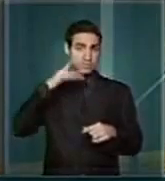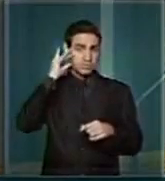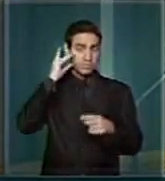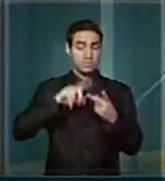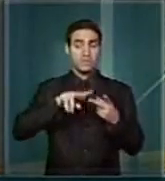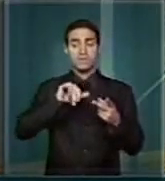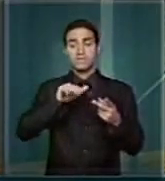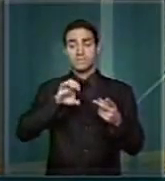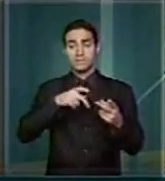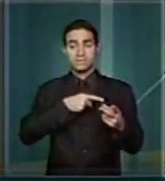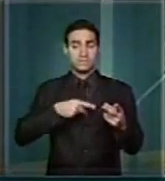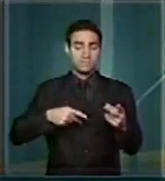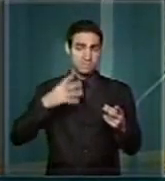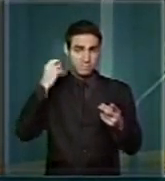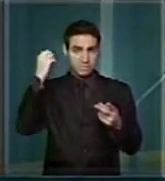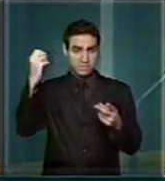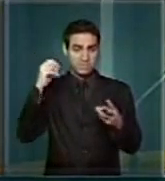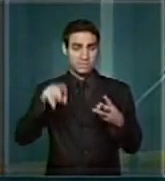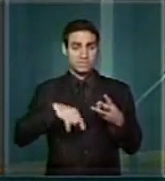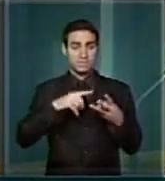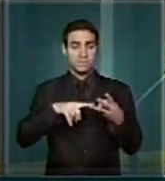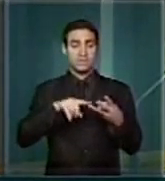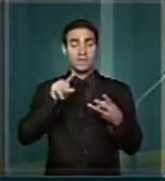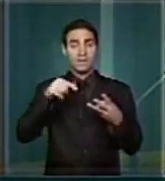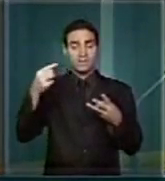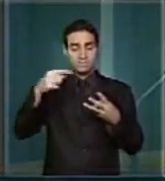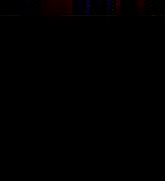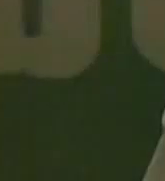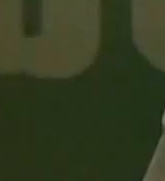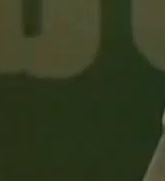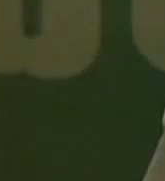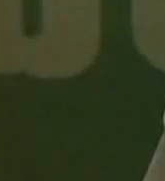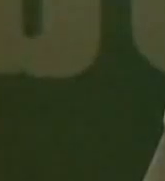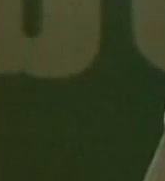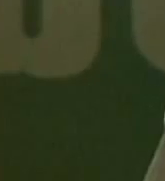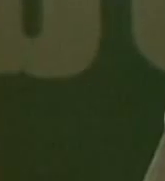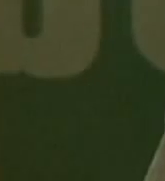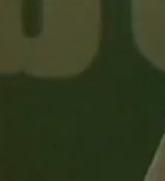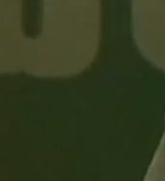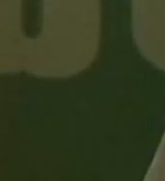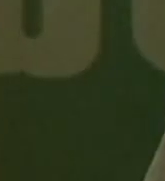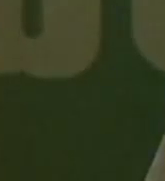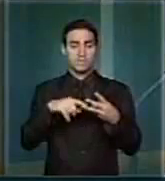do vice-presidente Michel Temer, e como sendo o terceiro na hierarquia do nosso país,